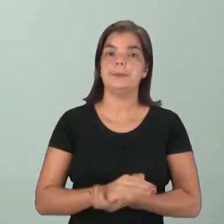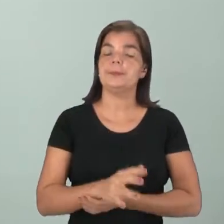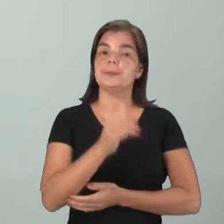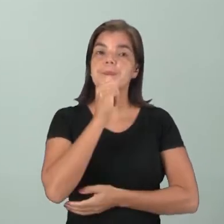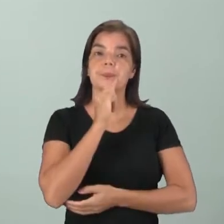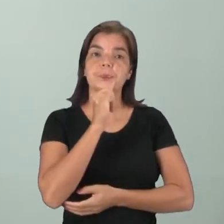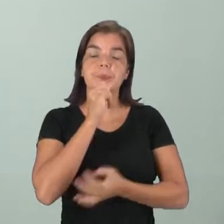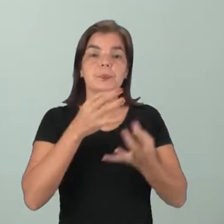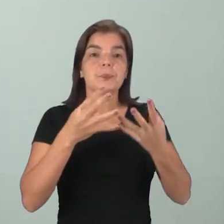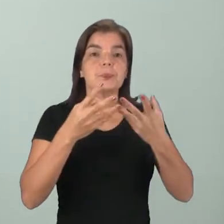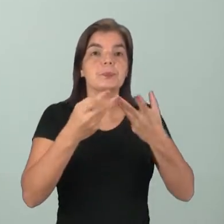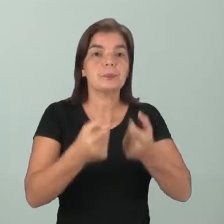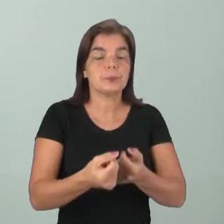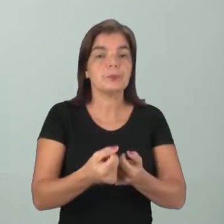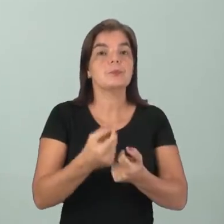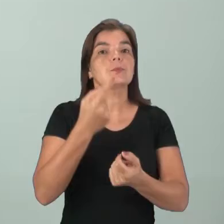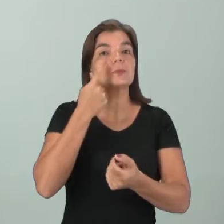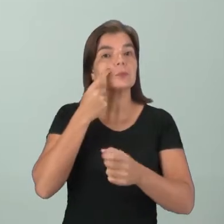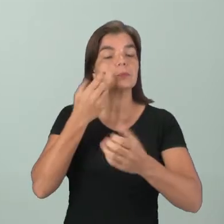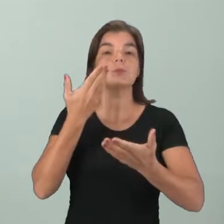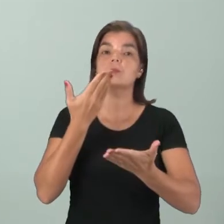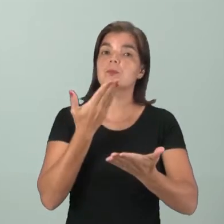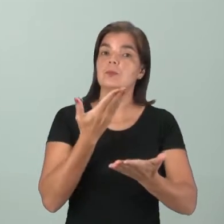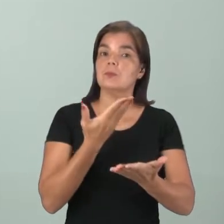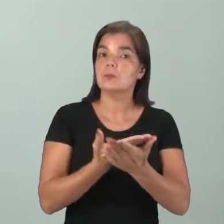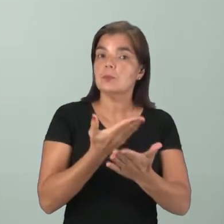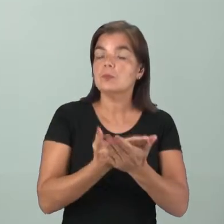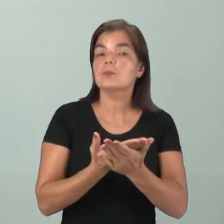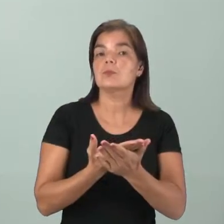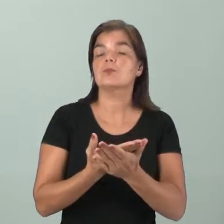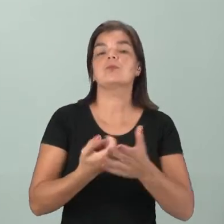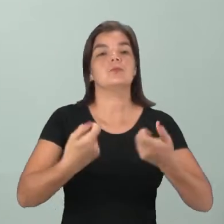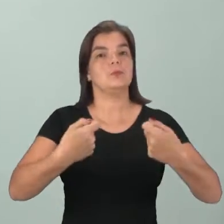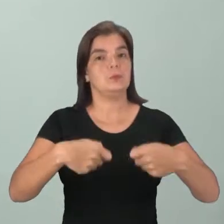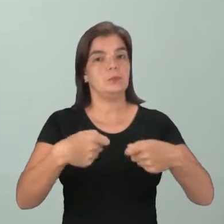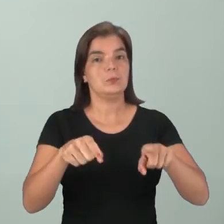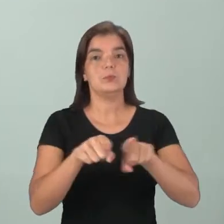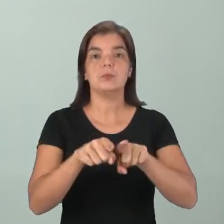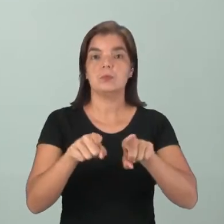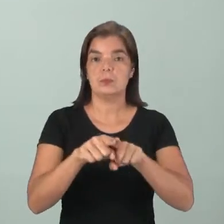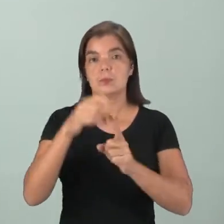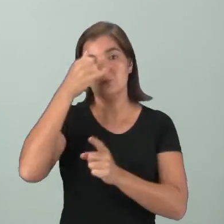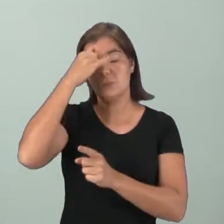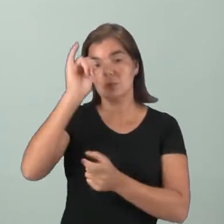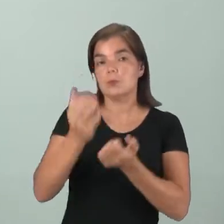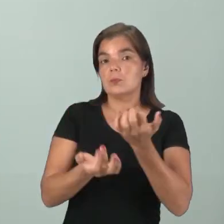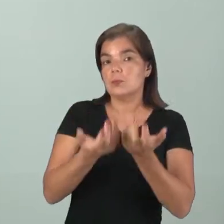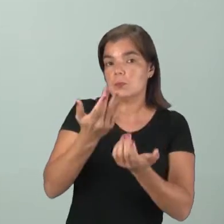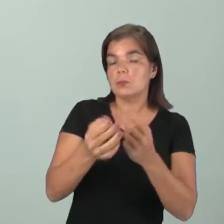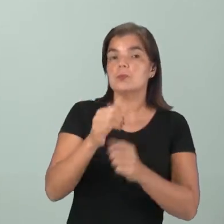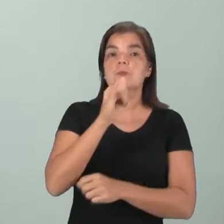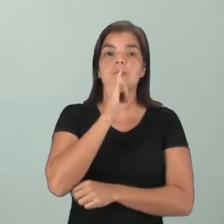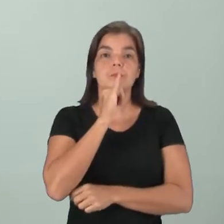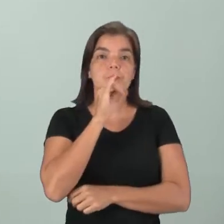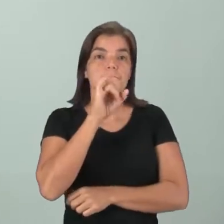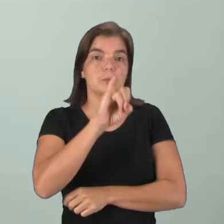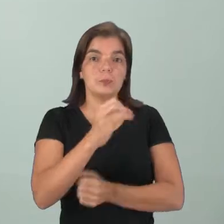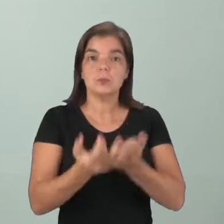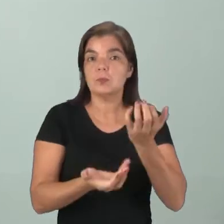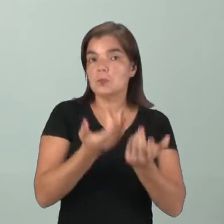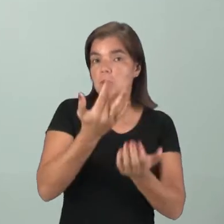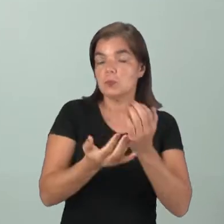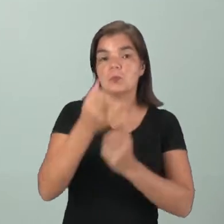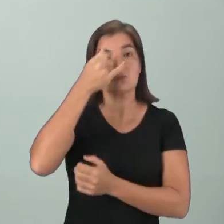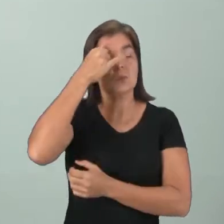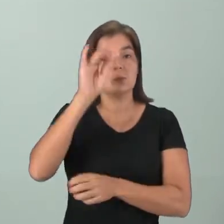físicas que a gente tem atualmente. Por exemplo, tudo que a gente abordou que provém dessa necessidade de ter se inventado o fogo. Então, se,